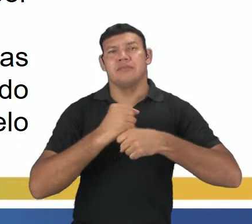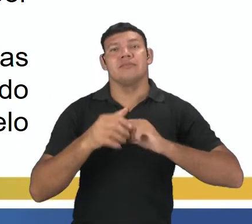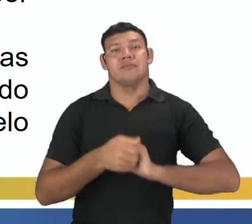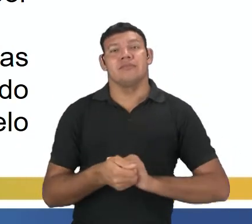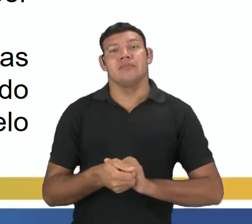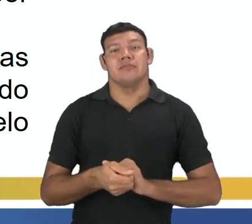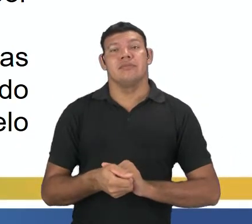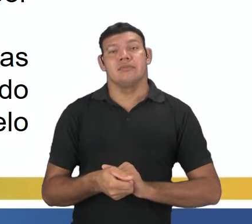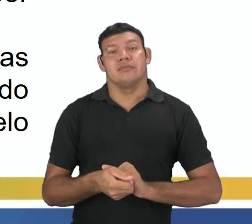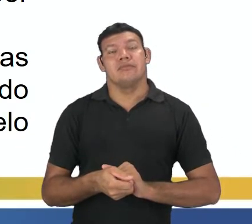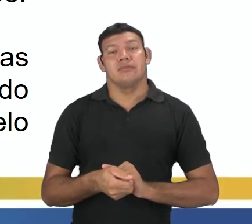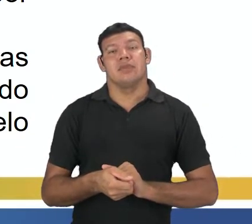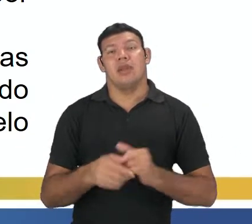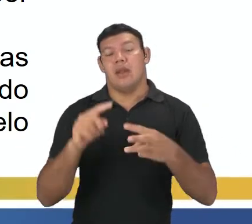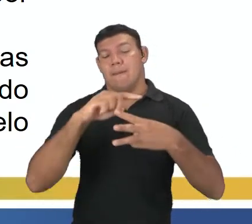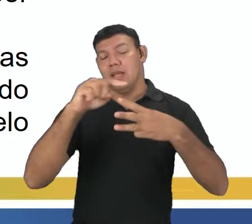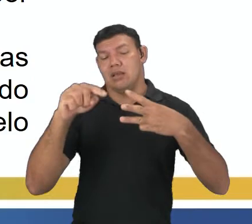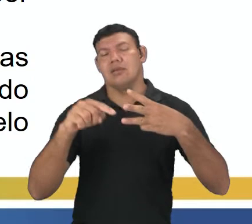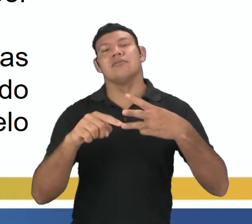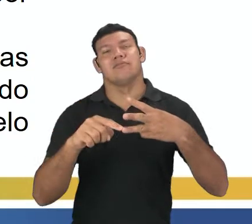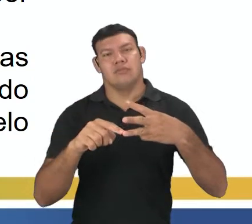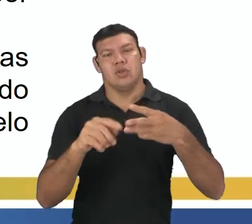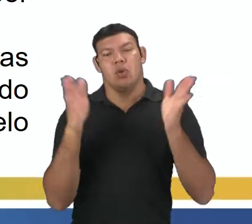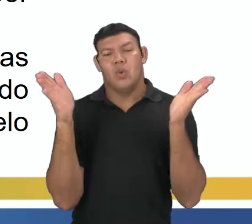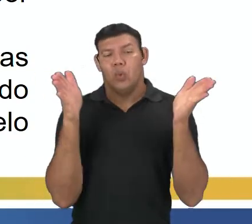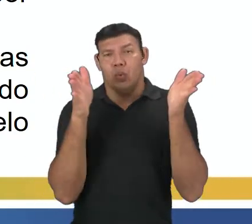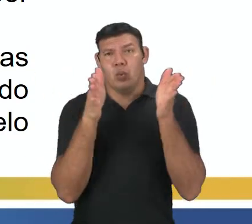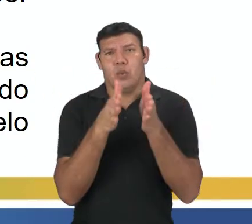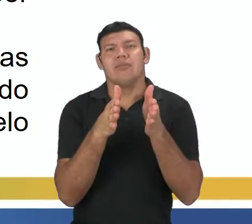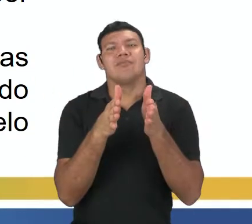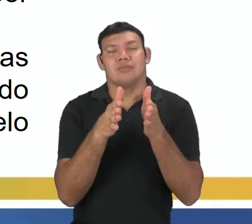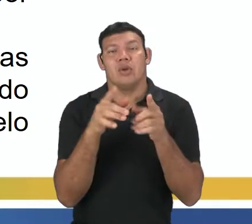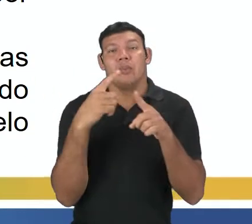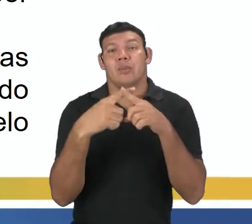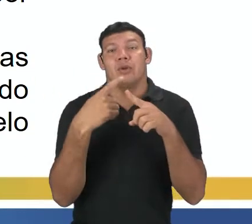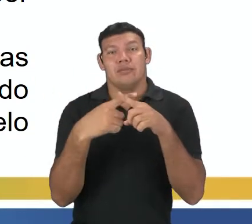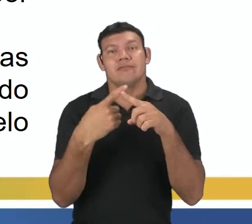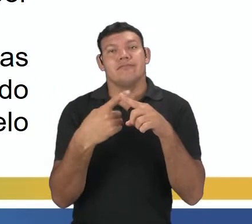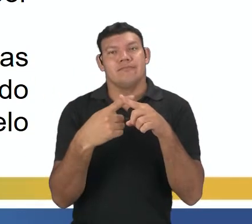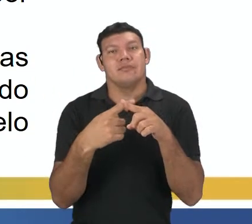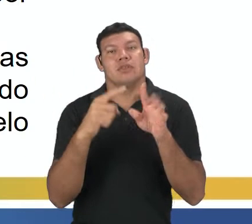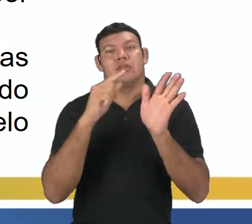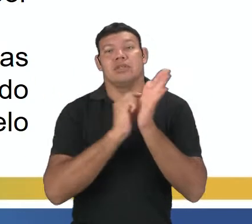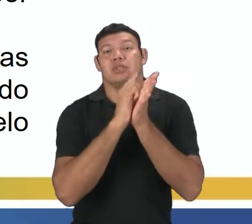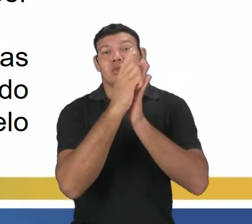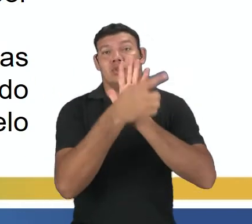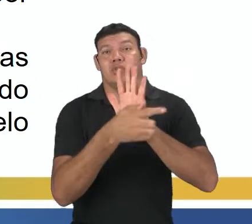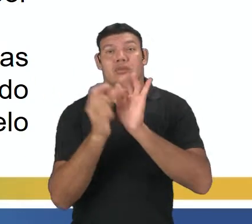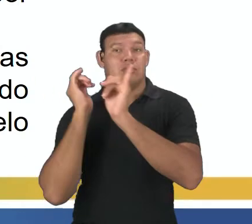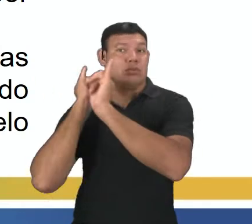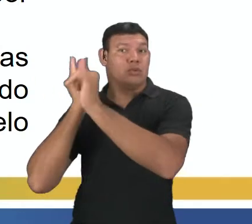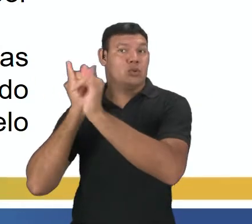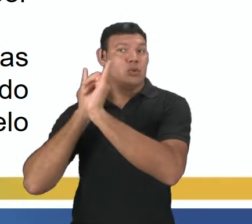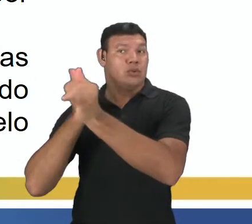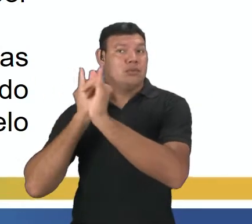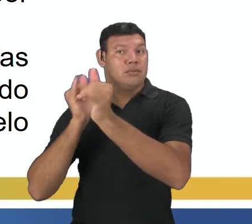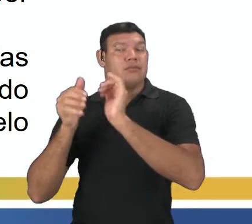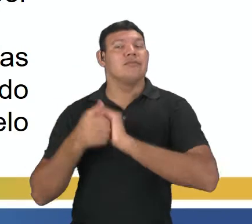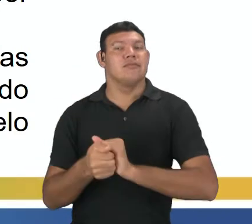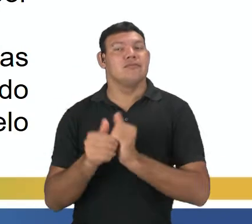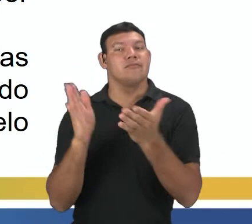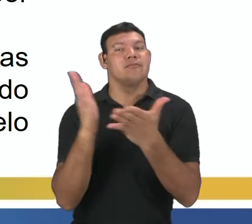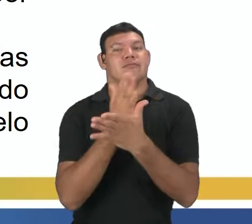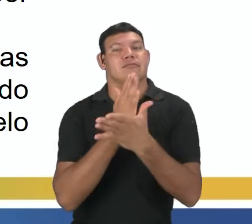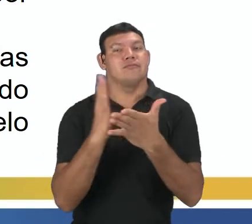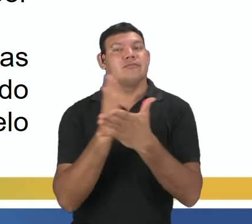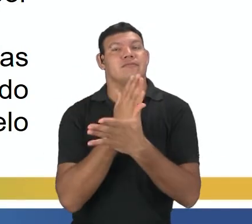um desses casos, a narrativa será breve, por tratar-se de um conto. Alguns contos são sobre